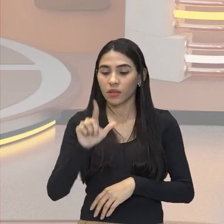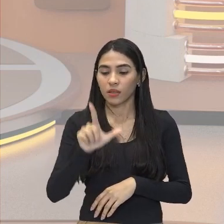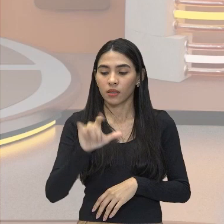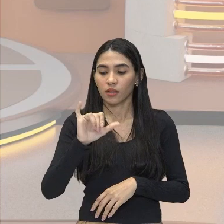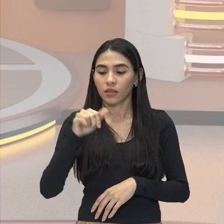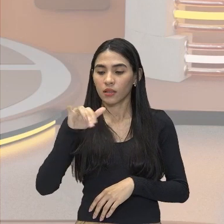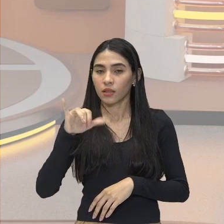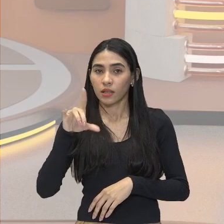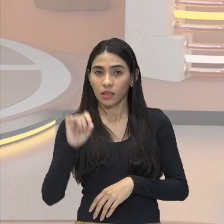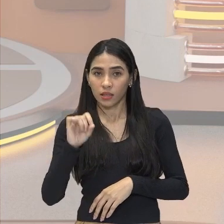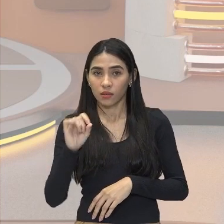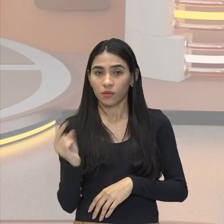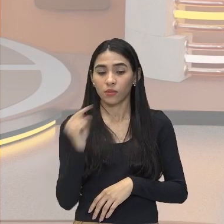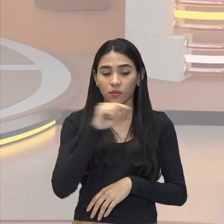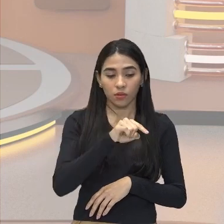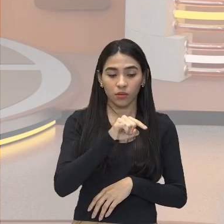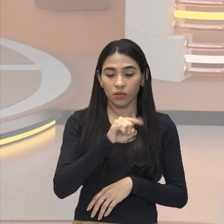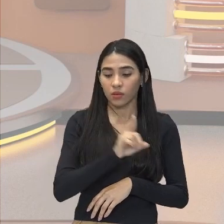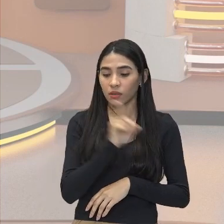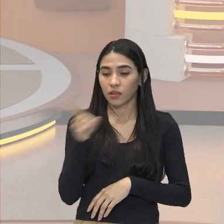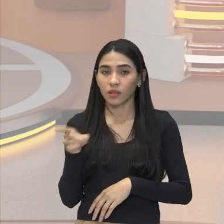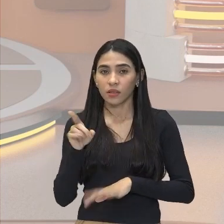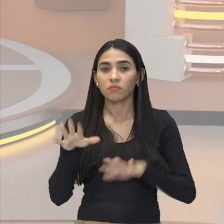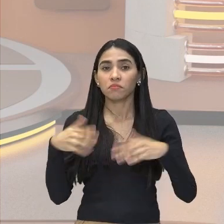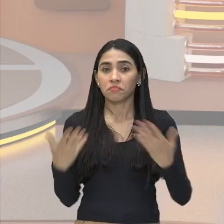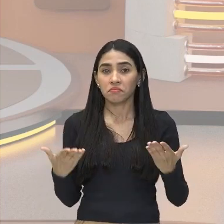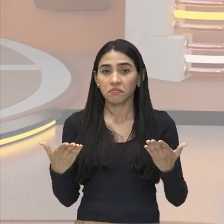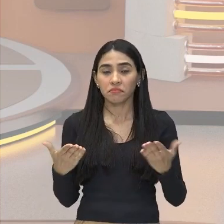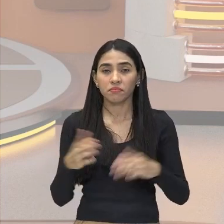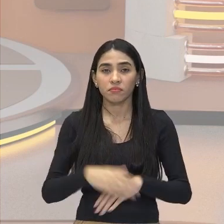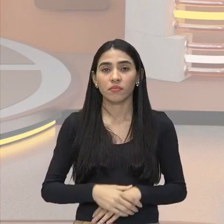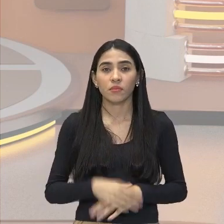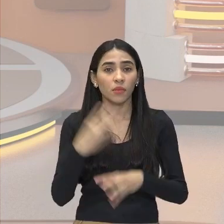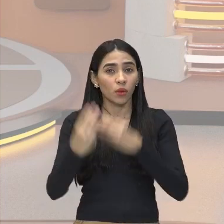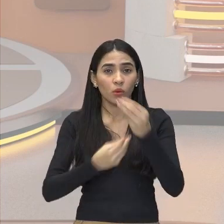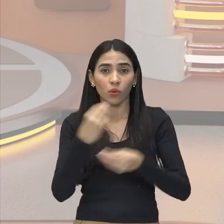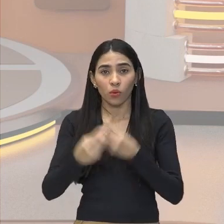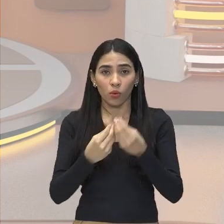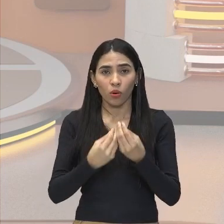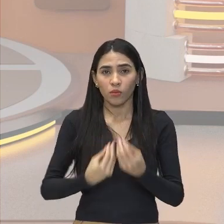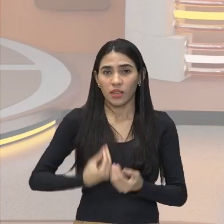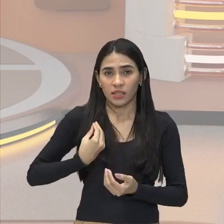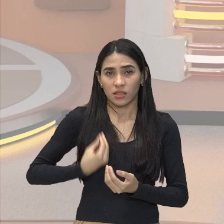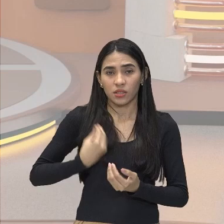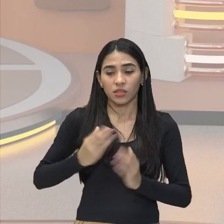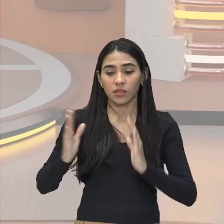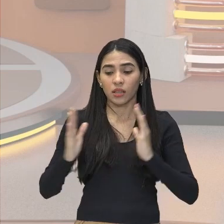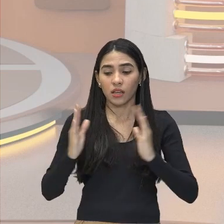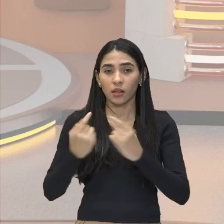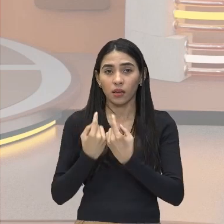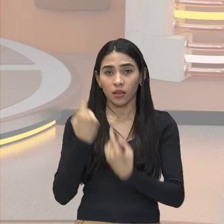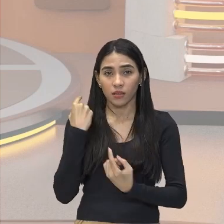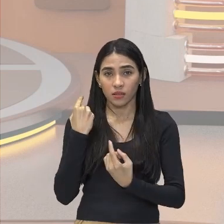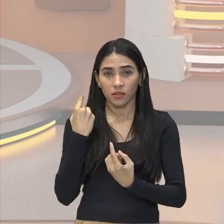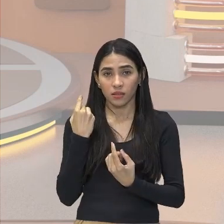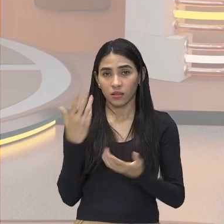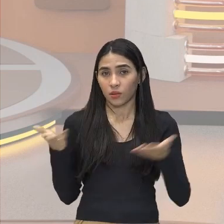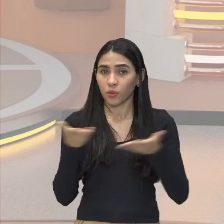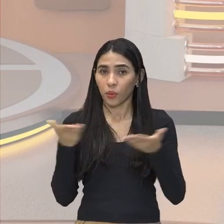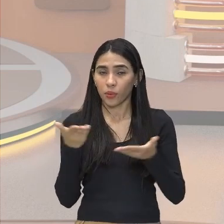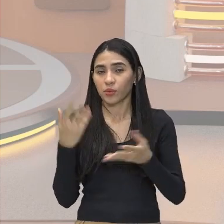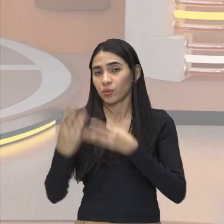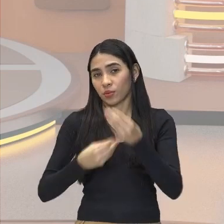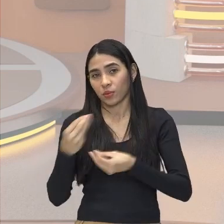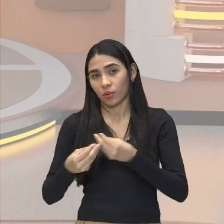né? O que era sólido, o que era líquido? Como era o nosso existir e como está sendo esse